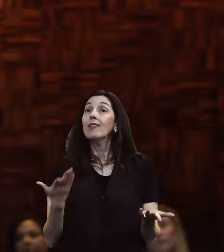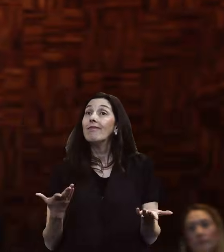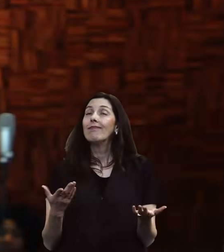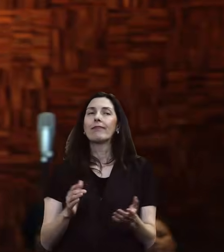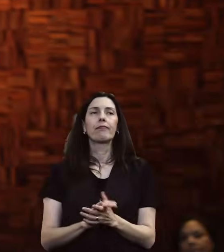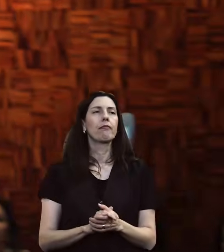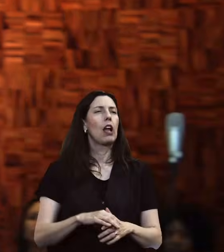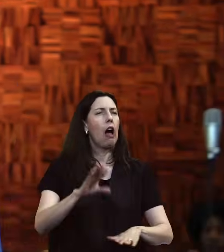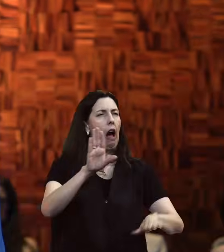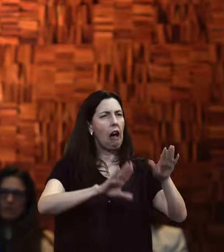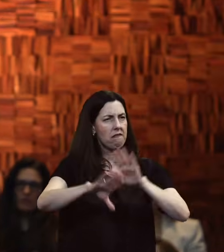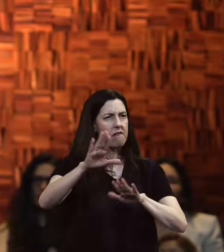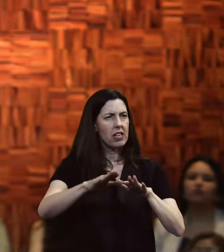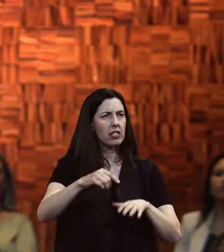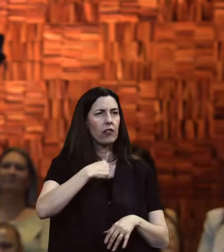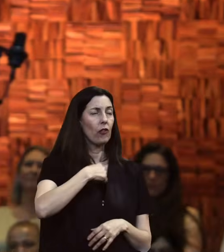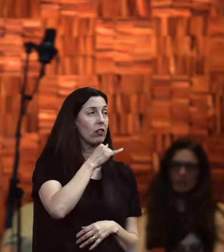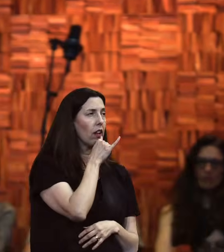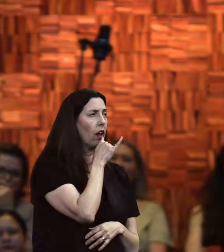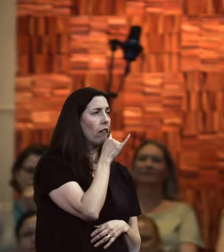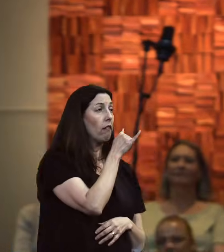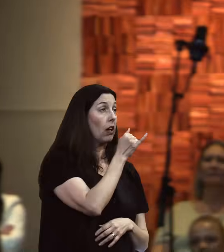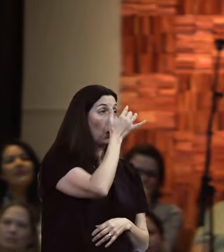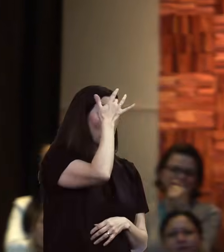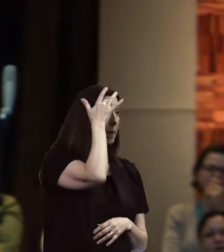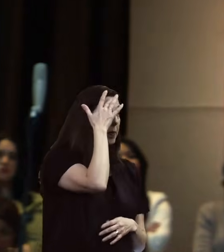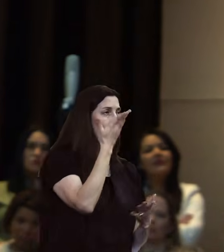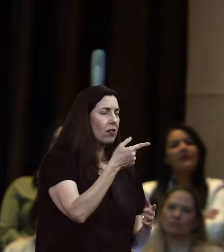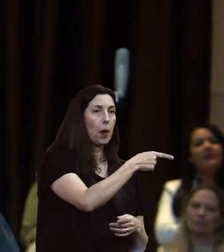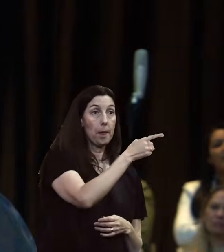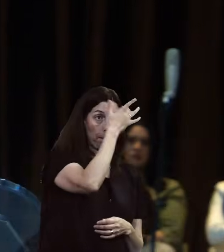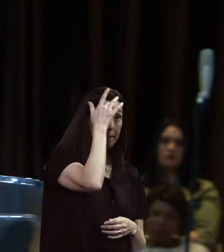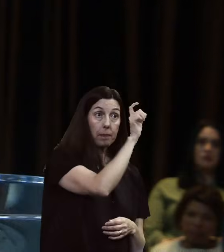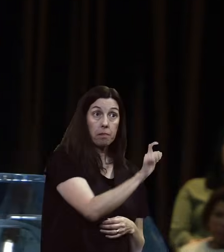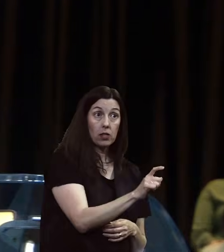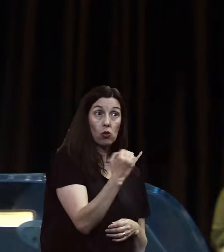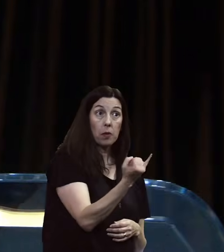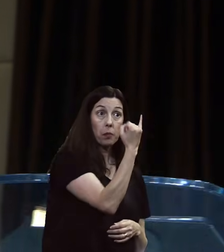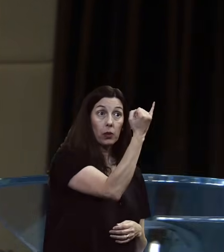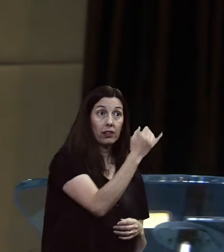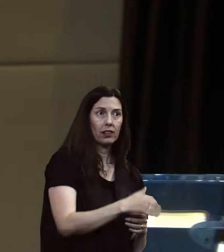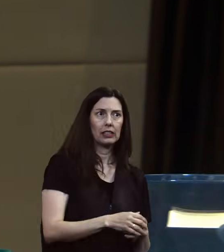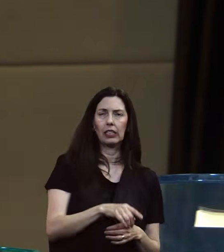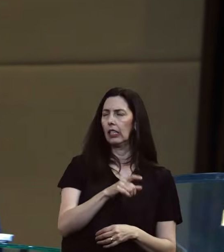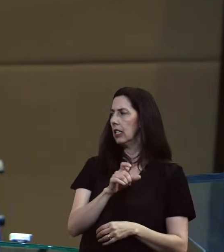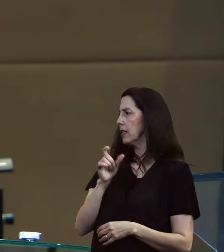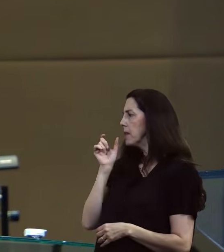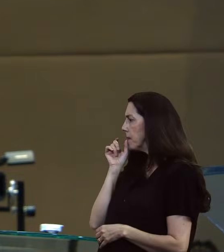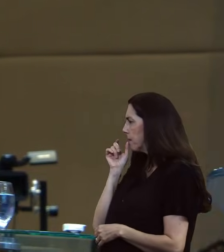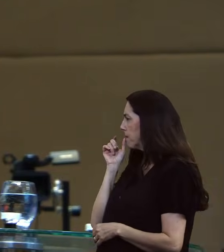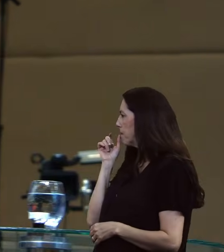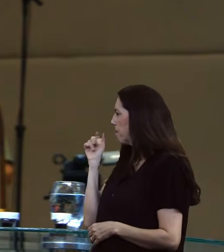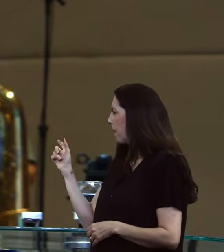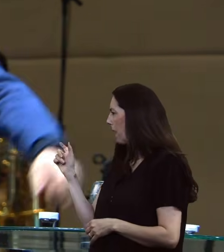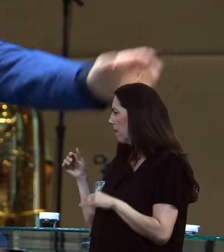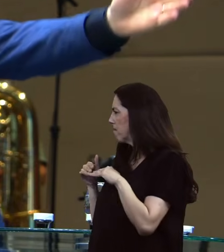de repreensão, e alguém que é importante, é uma autoridade, vai continuar sendo na sua vida.